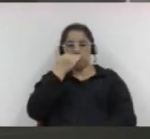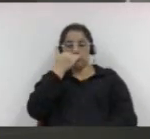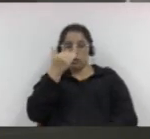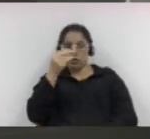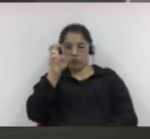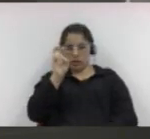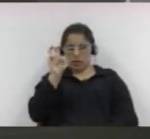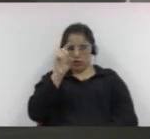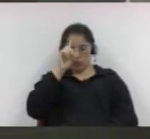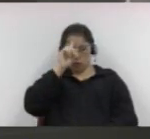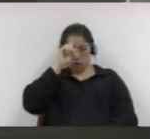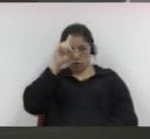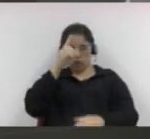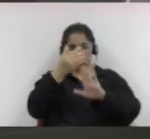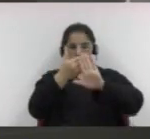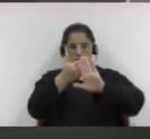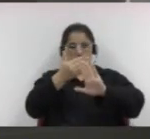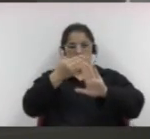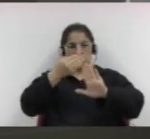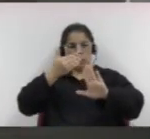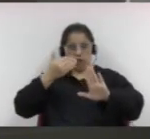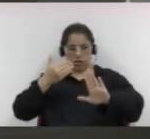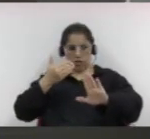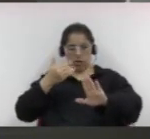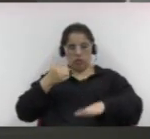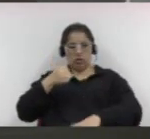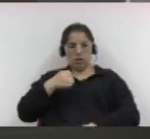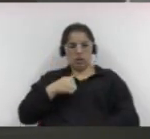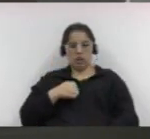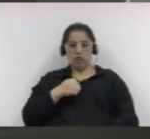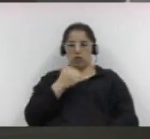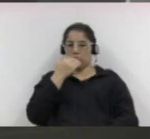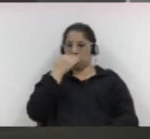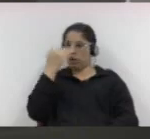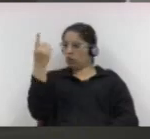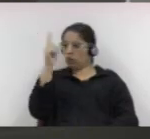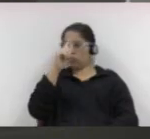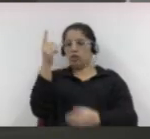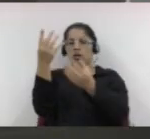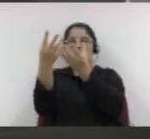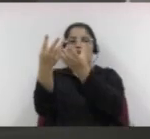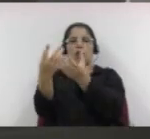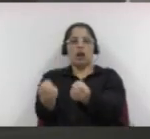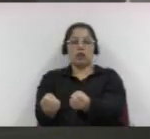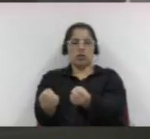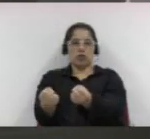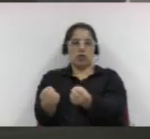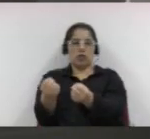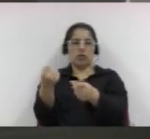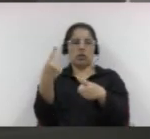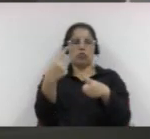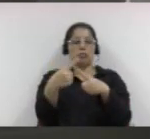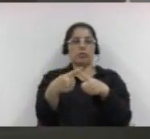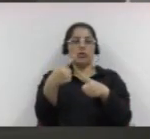vereador Tigrão, eu como corregedora da casa, eu peço que não seja aceito, porque